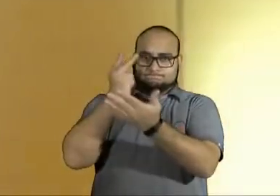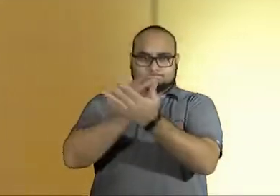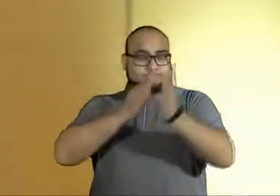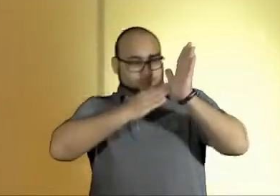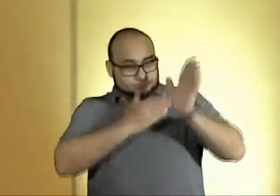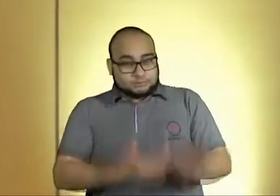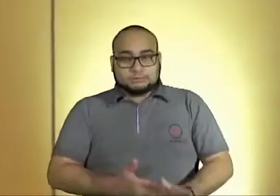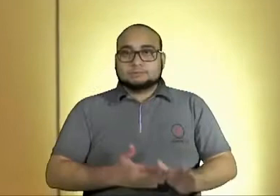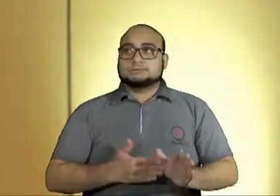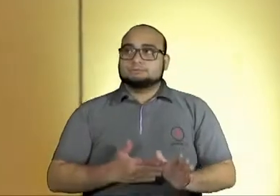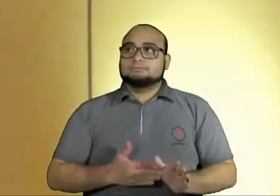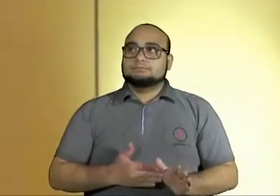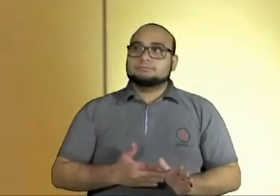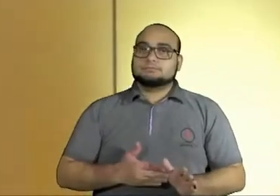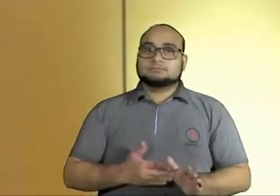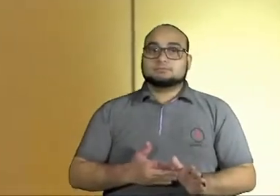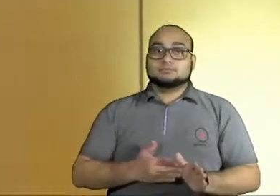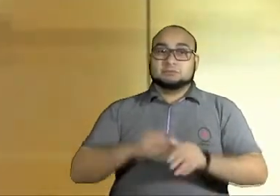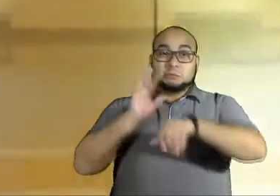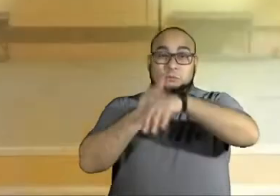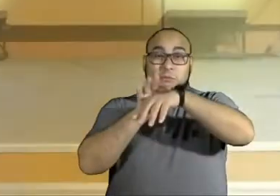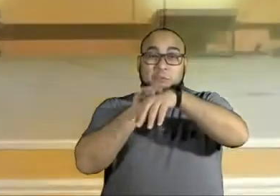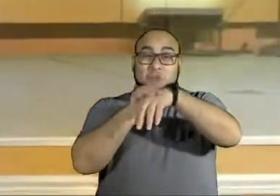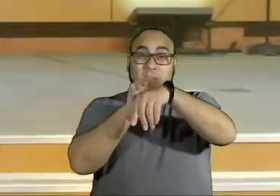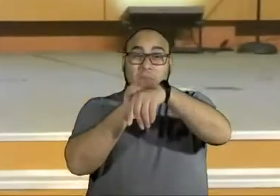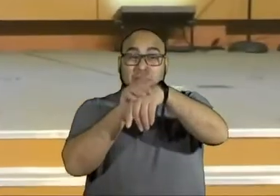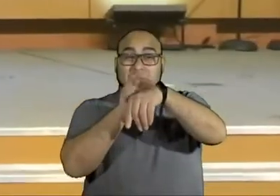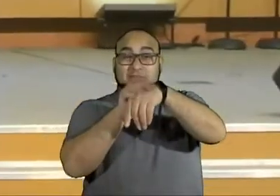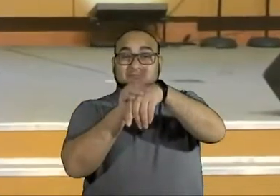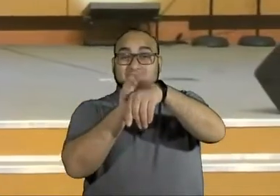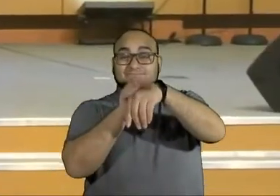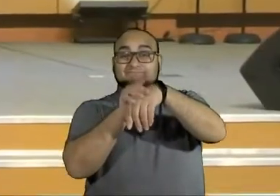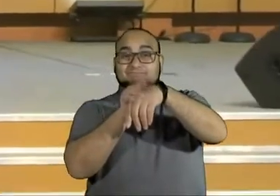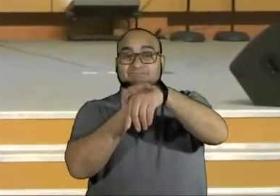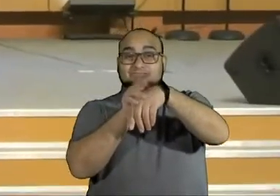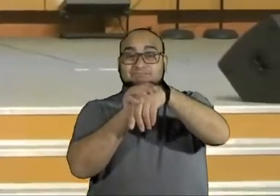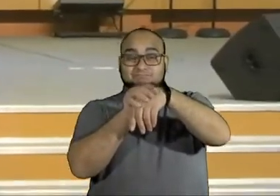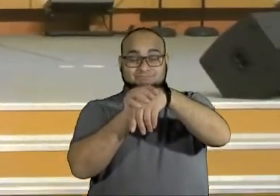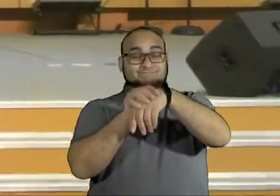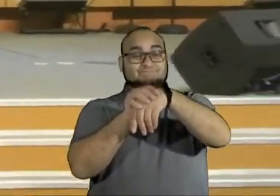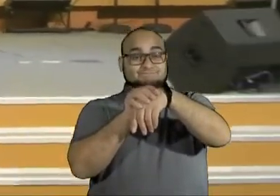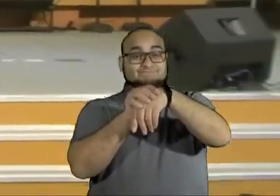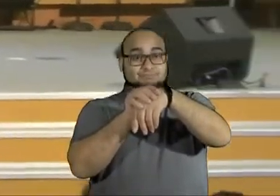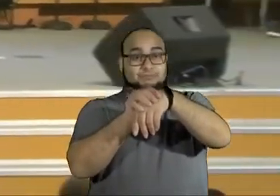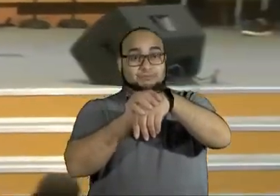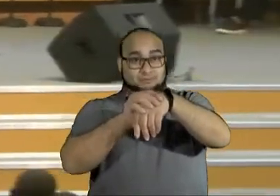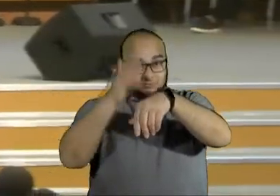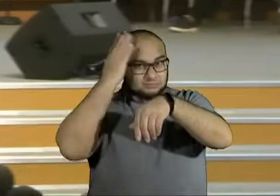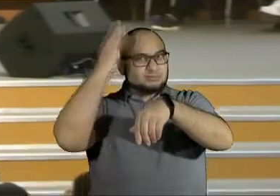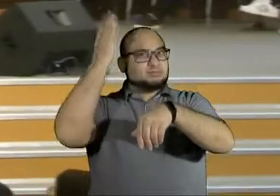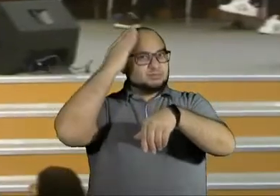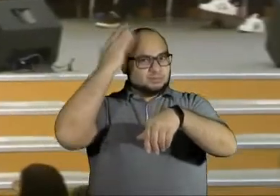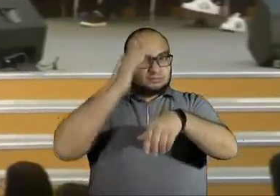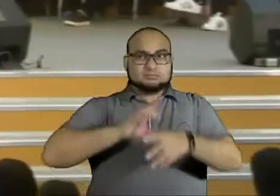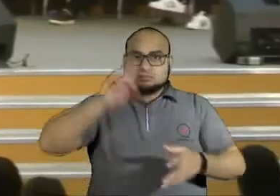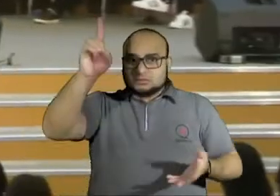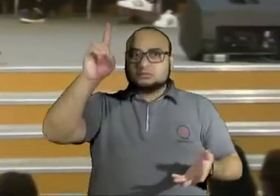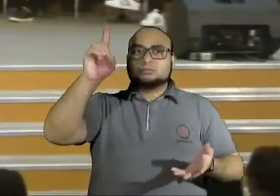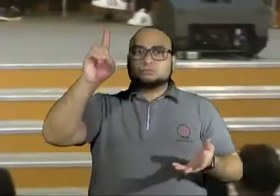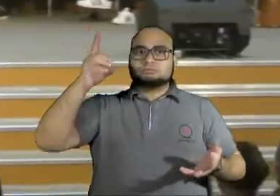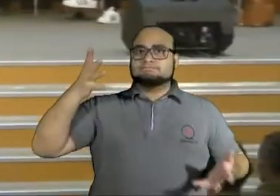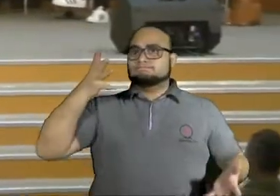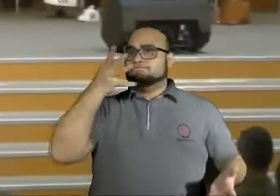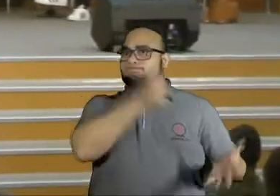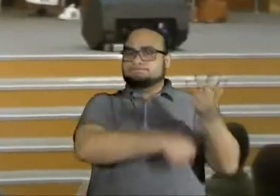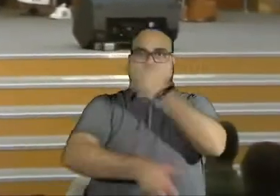a enfermidade bater a porta da minha casa, ainda num leito eu direi: Ele cura, Ele salva. Por quê? Porque